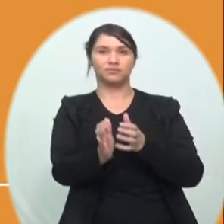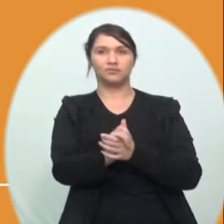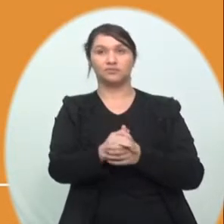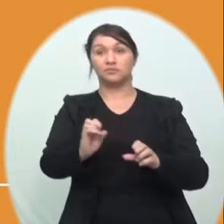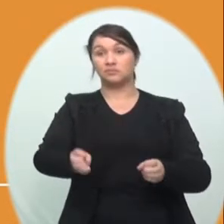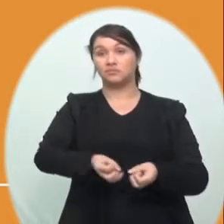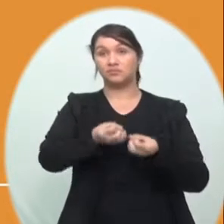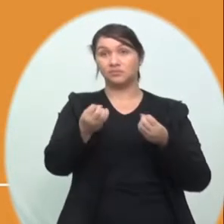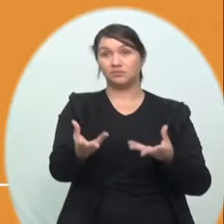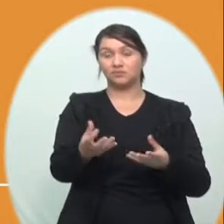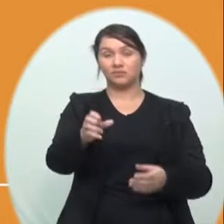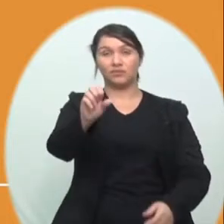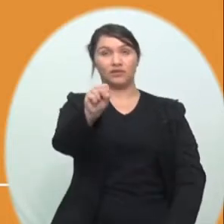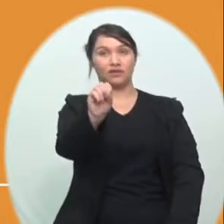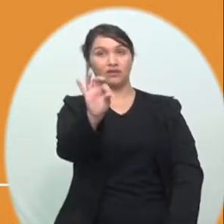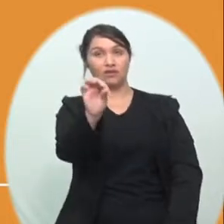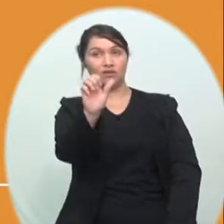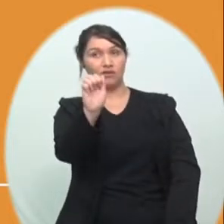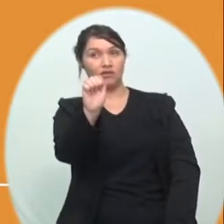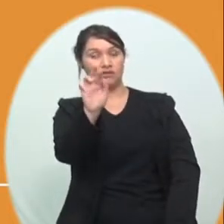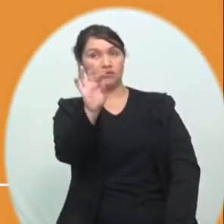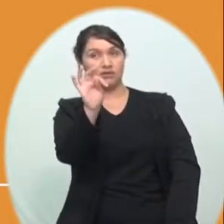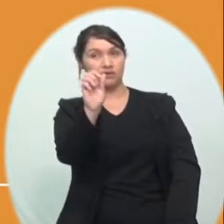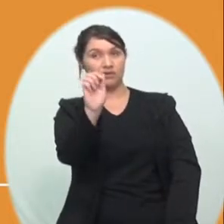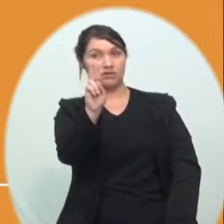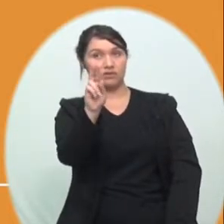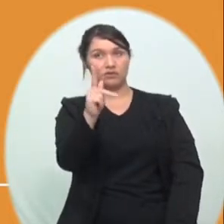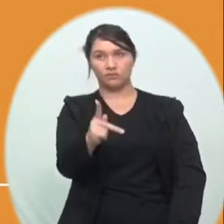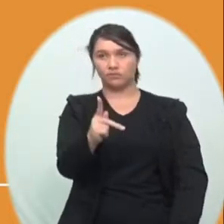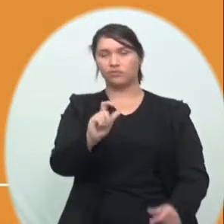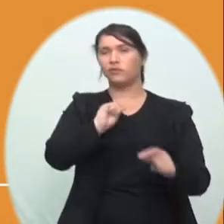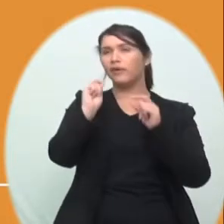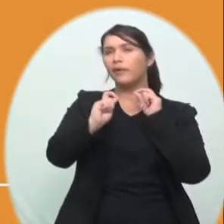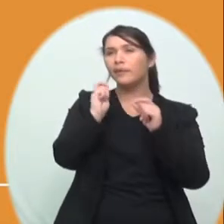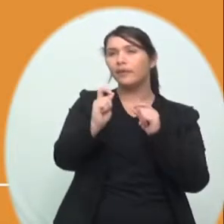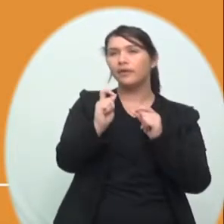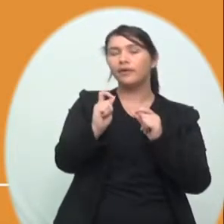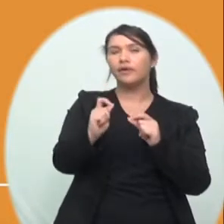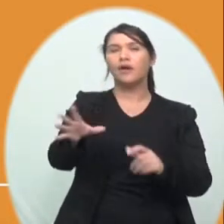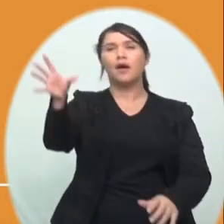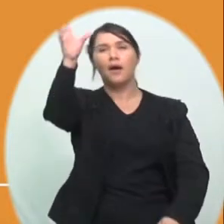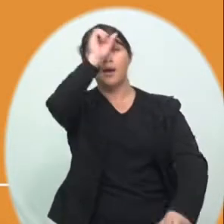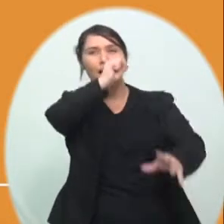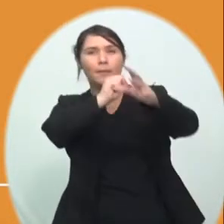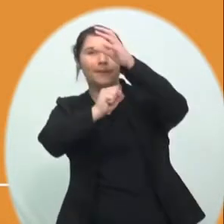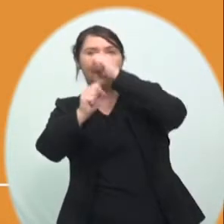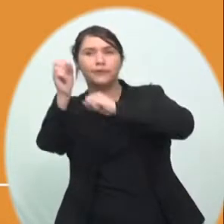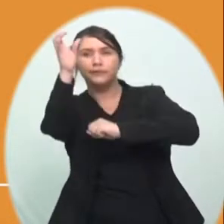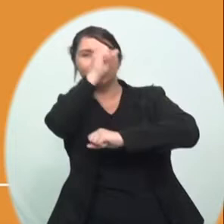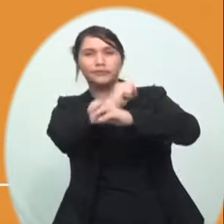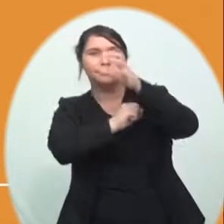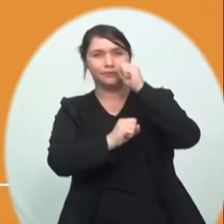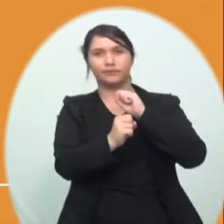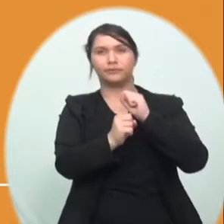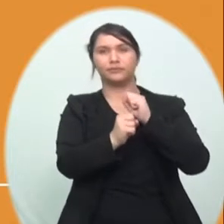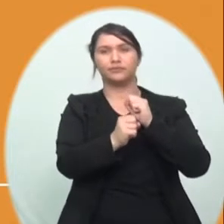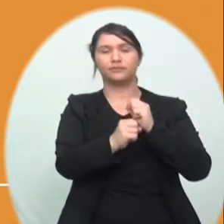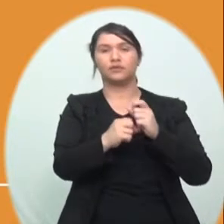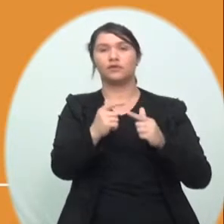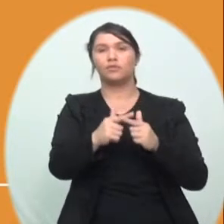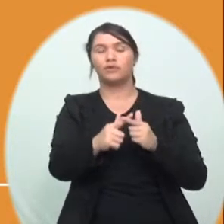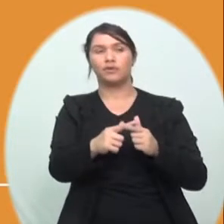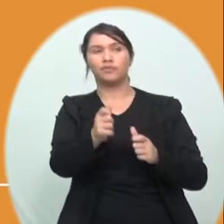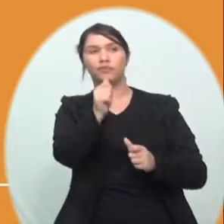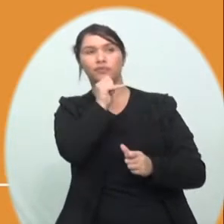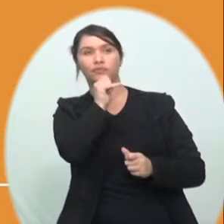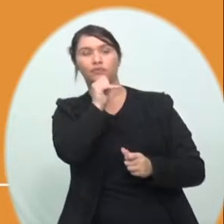startup, ela é um aprendizado, a gente inventa uma coisa e não sabe o que vai encontrar pela